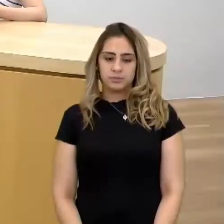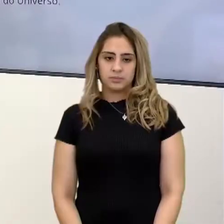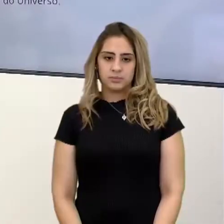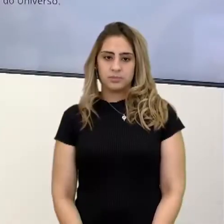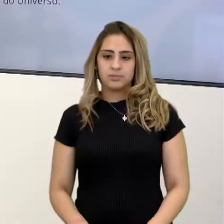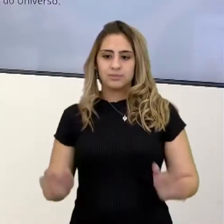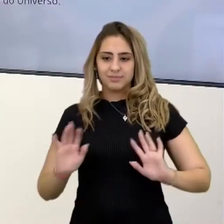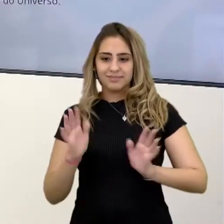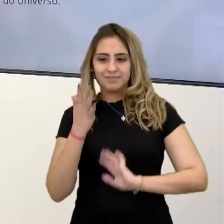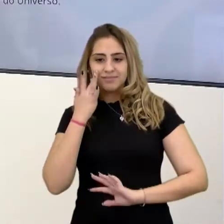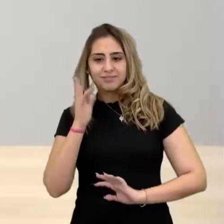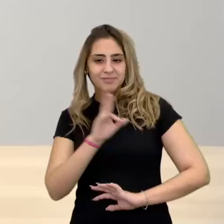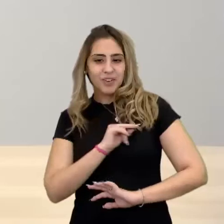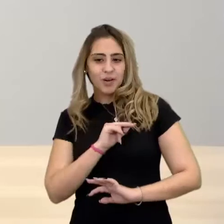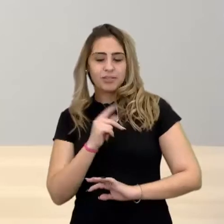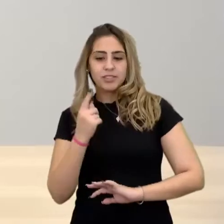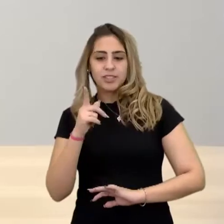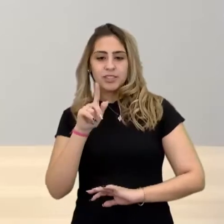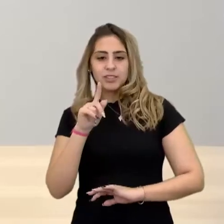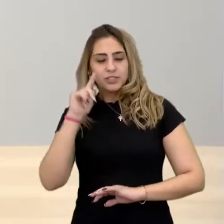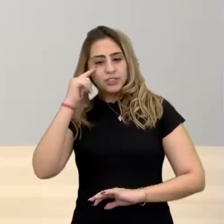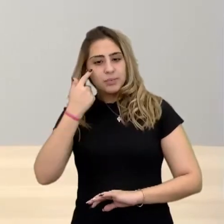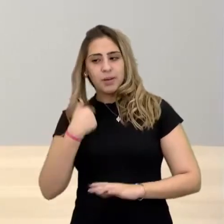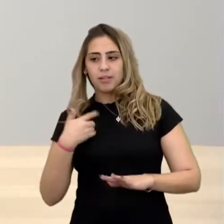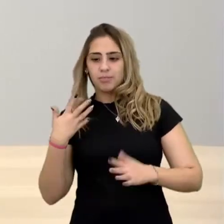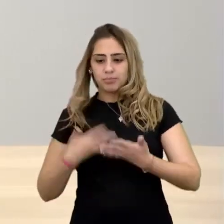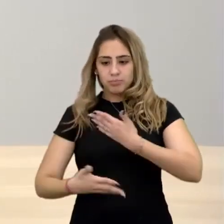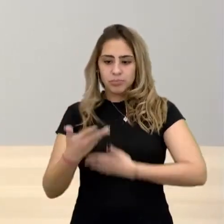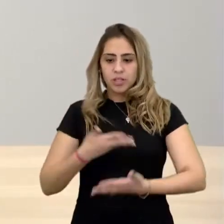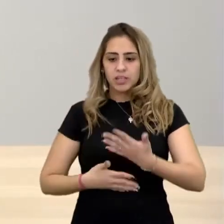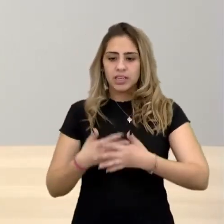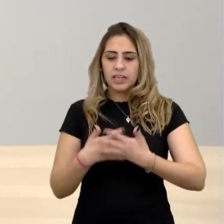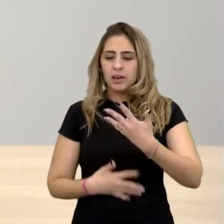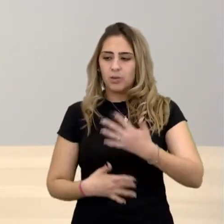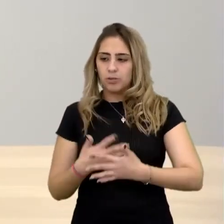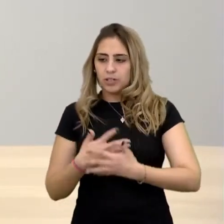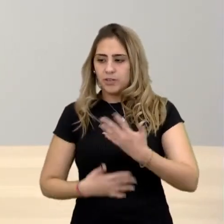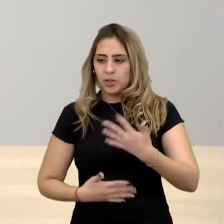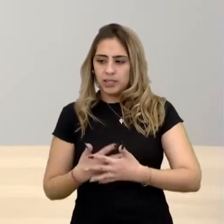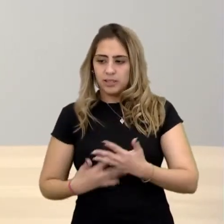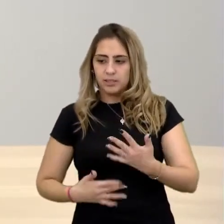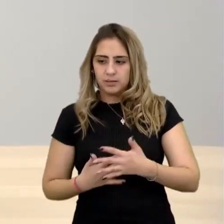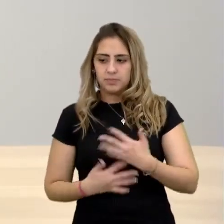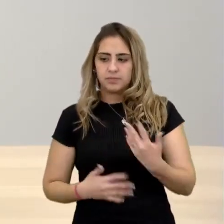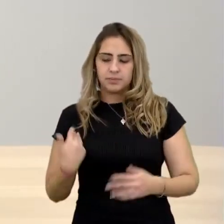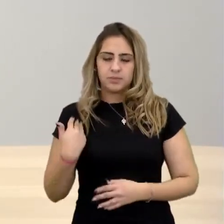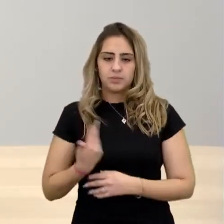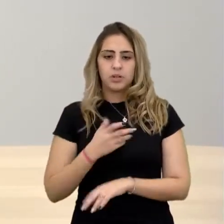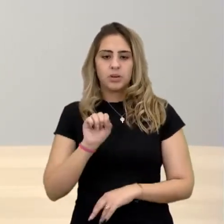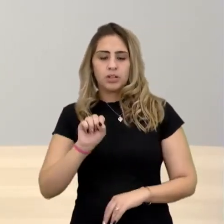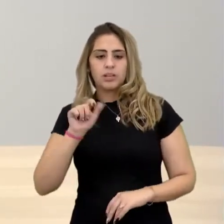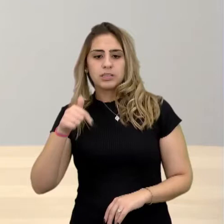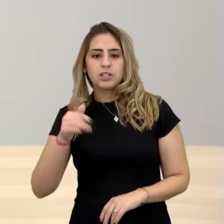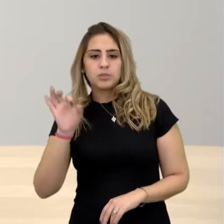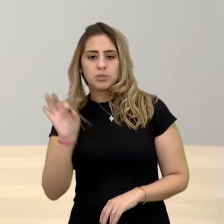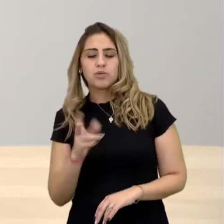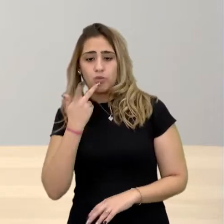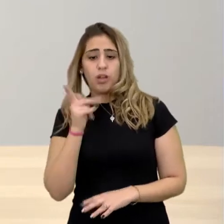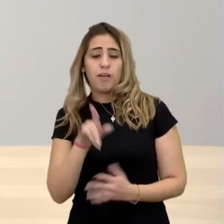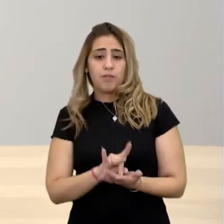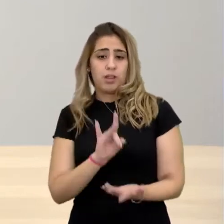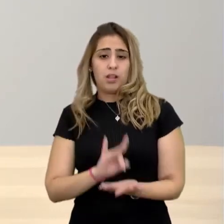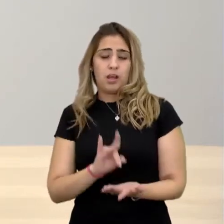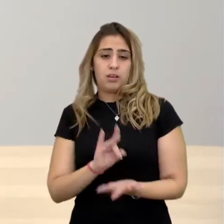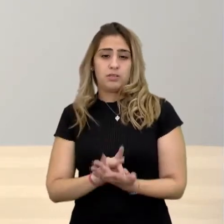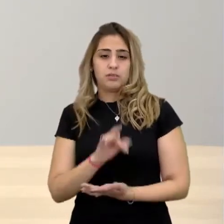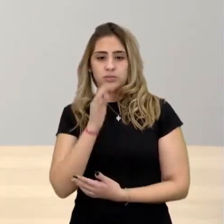E aí, Pri, como é que tá? Olha só, Giba, interação total aqui na sua enquete e 77% colocou que é fato. Que